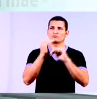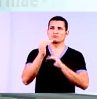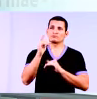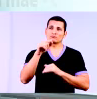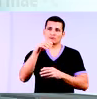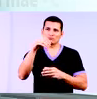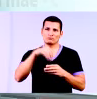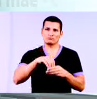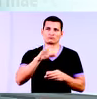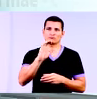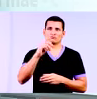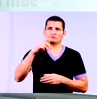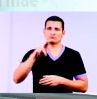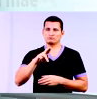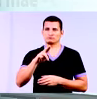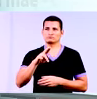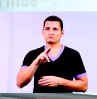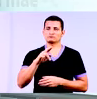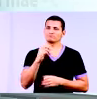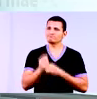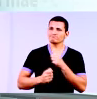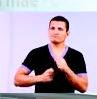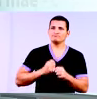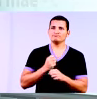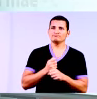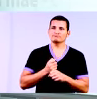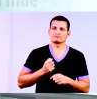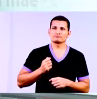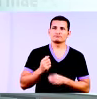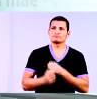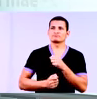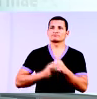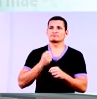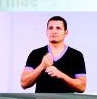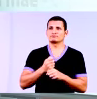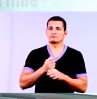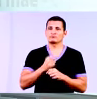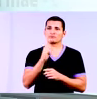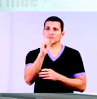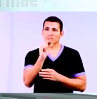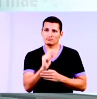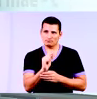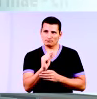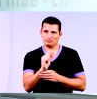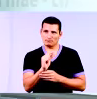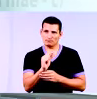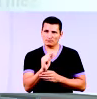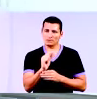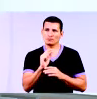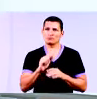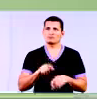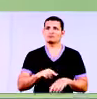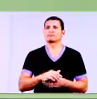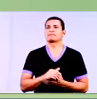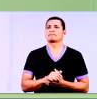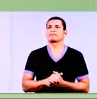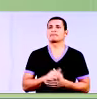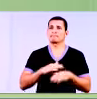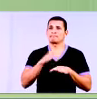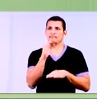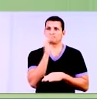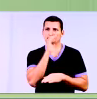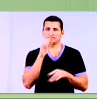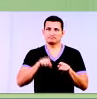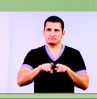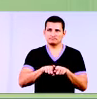processador. A cada ano que passa ele fica menor e milhões de vezes mais potente. Em contrapartida,